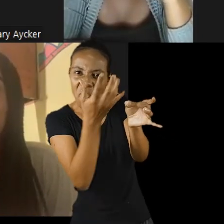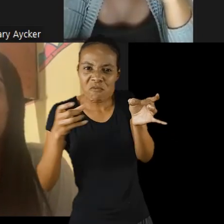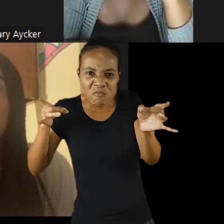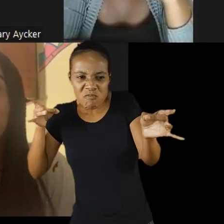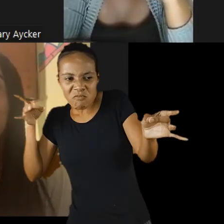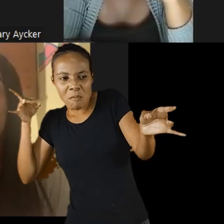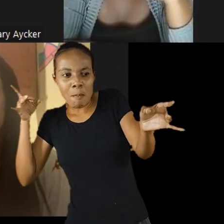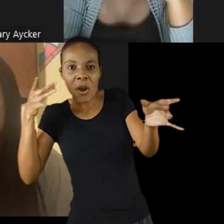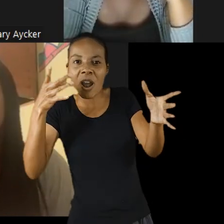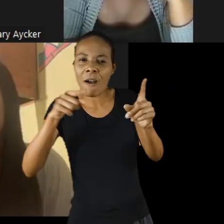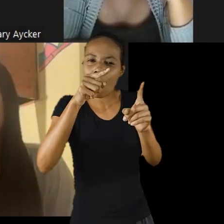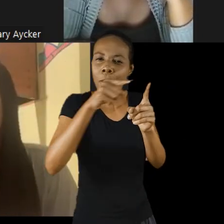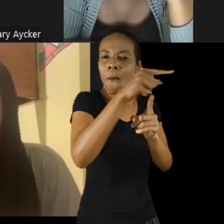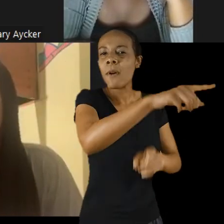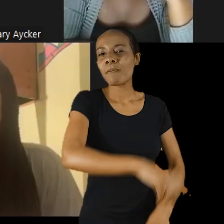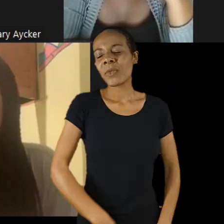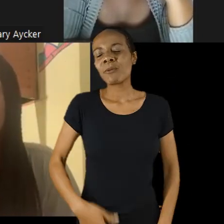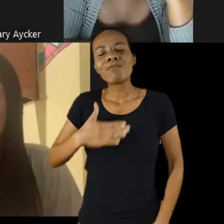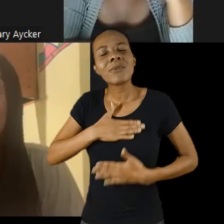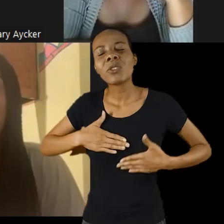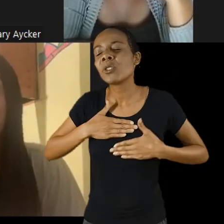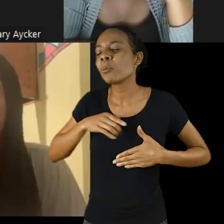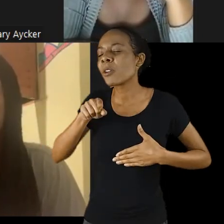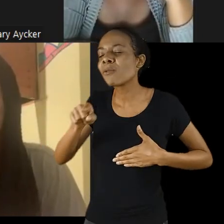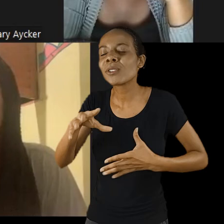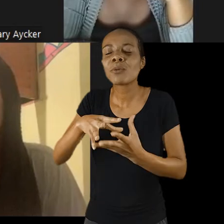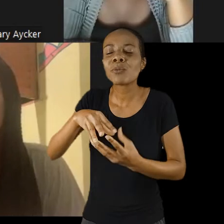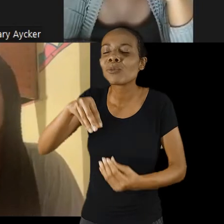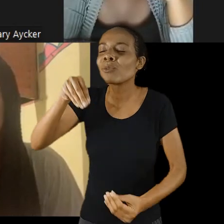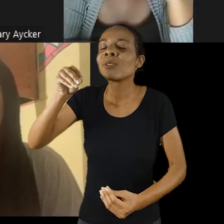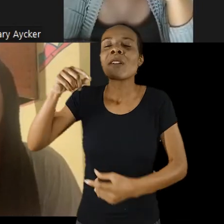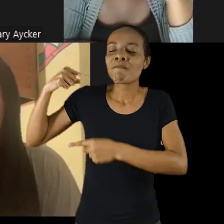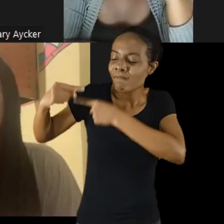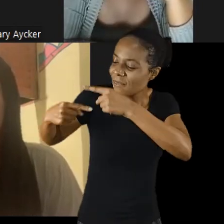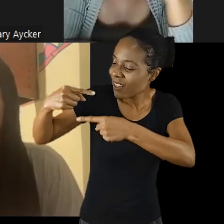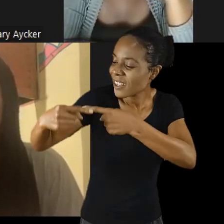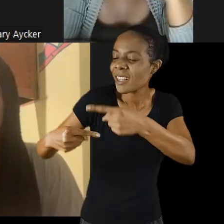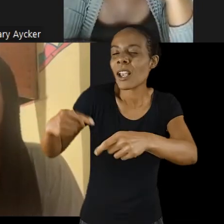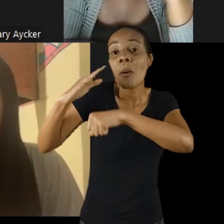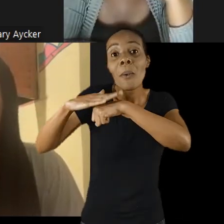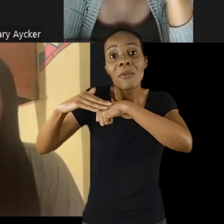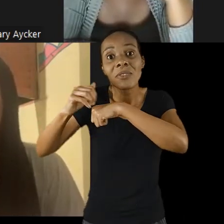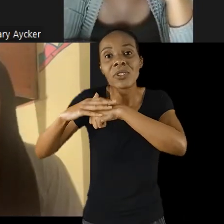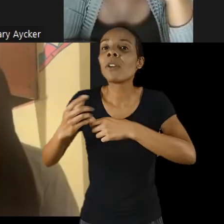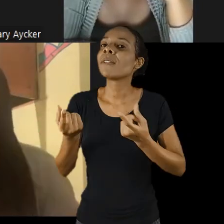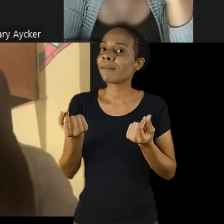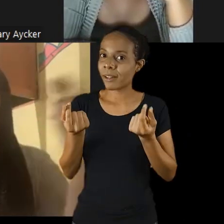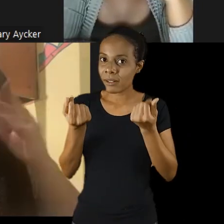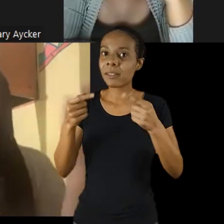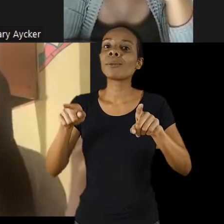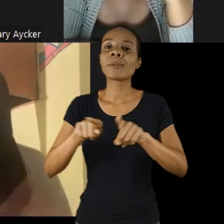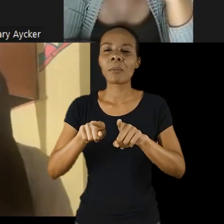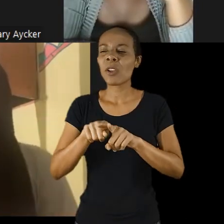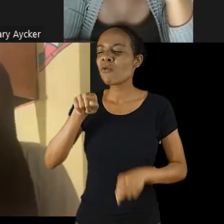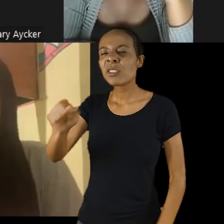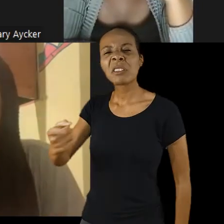irmã, é prosperidade espiritual, ancestral, emocional, afetivo, sabe? E financeiro também. Você seja uma